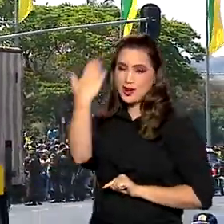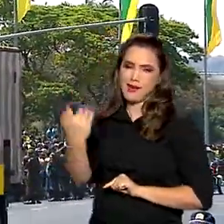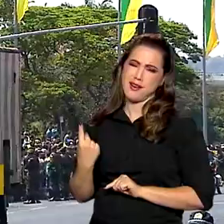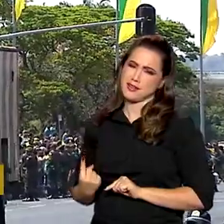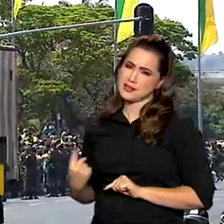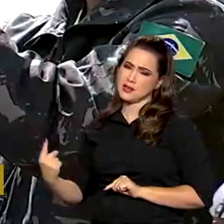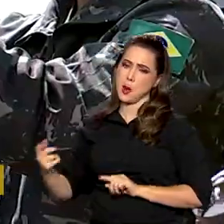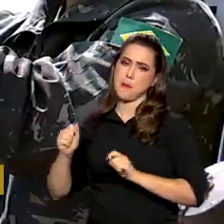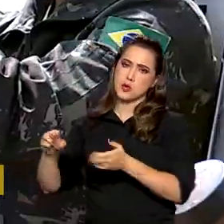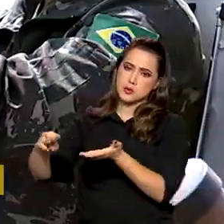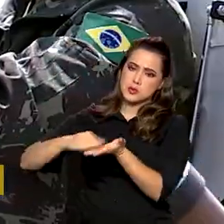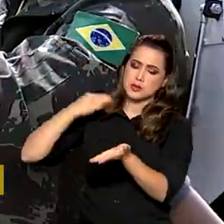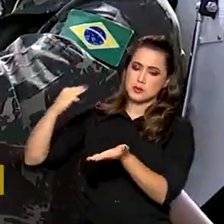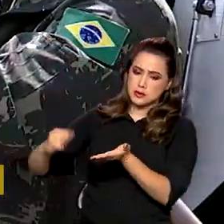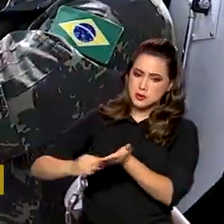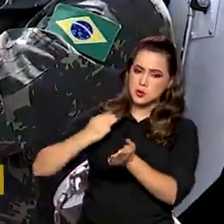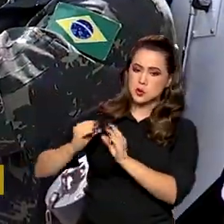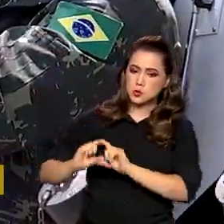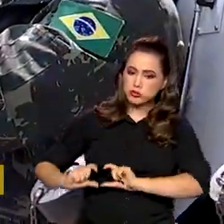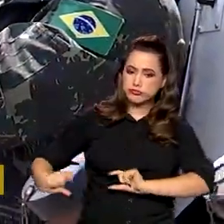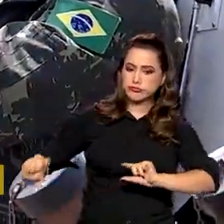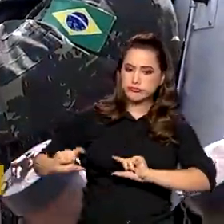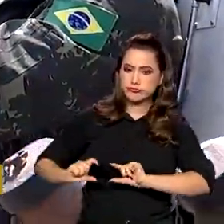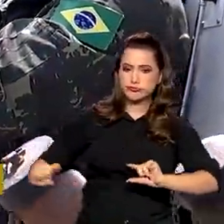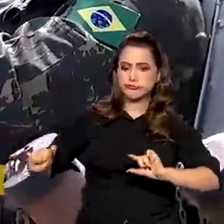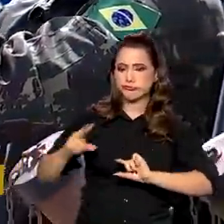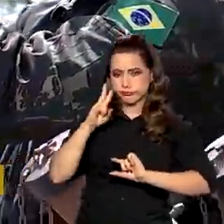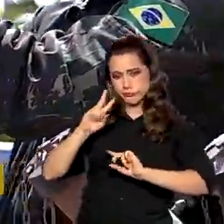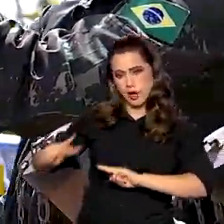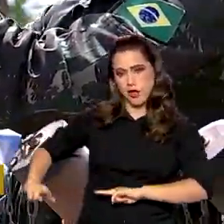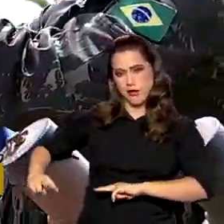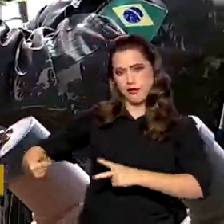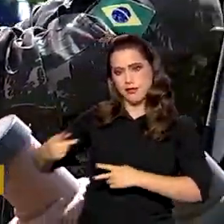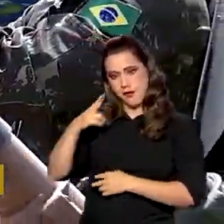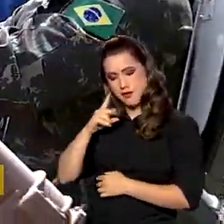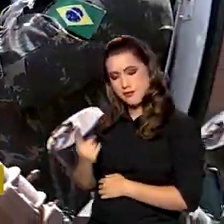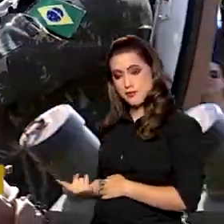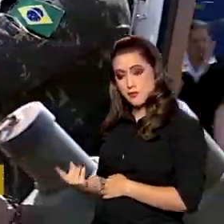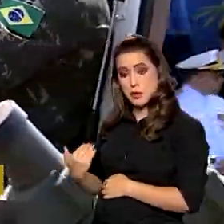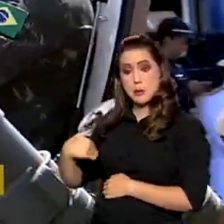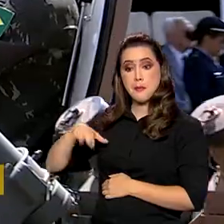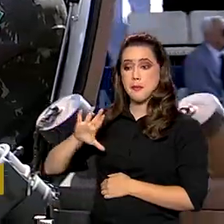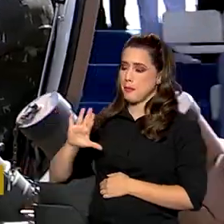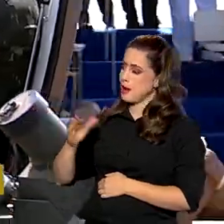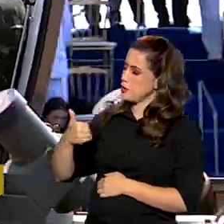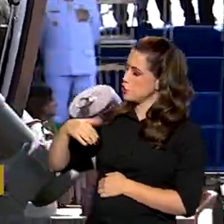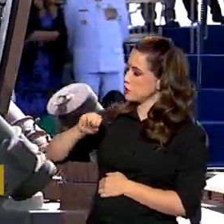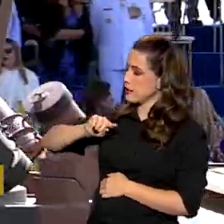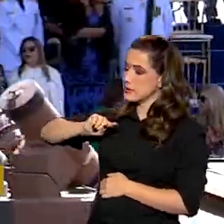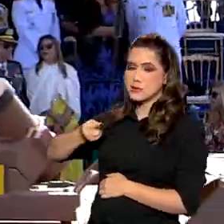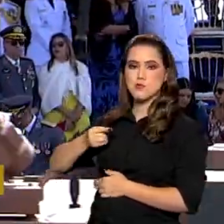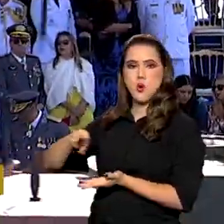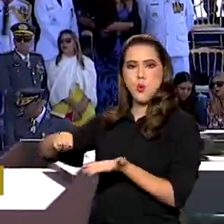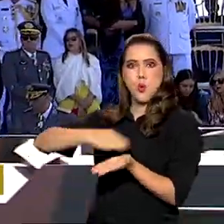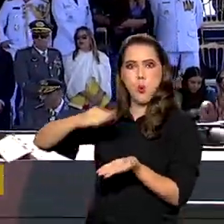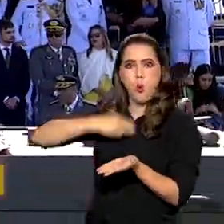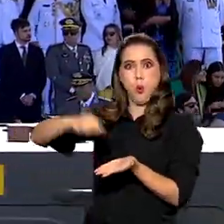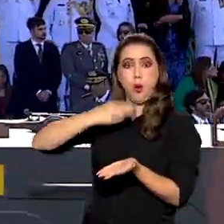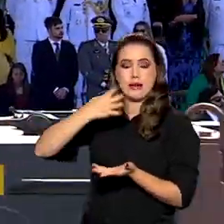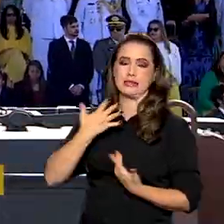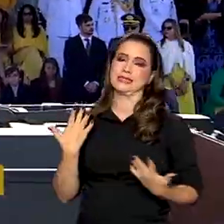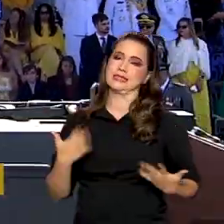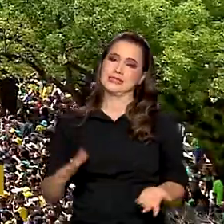Pode continuar mandando, que a gente vai tentar colocar aí na tela, né, Paulo? Exato, mais de 10 mil, né, Renata? Nossa. Mais de 10 mil mensagens.